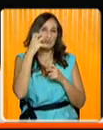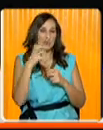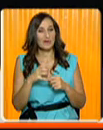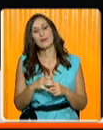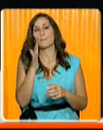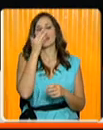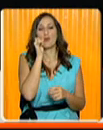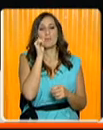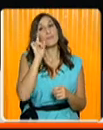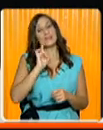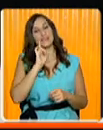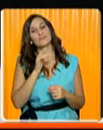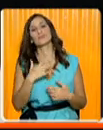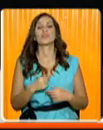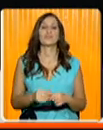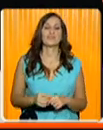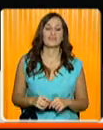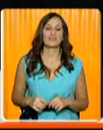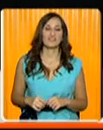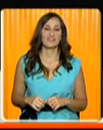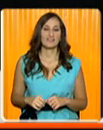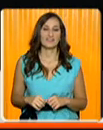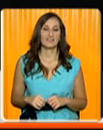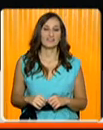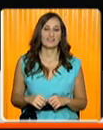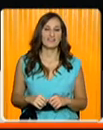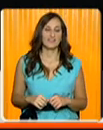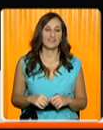mas não são os homens, são elas, mas eu gosto de pô-los assim. Ah, não sei o quê.